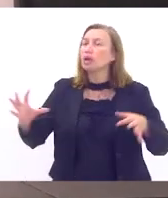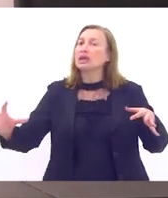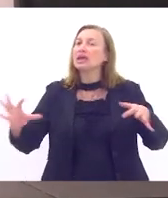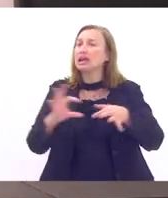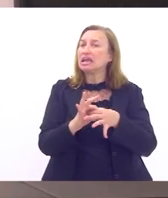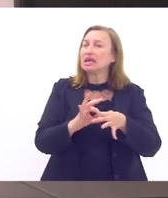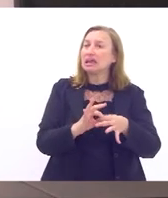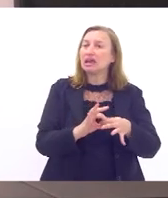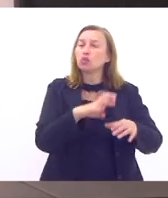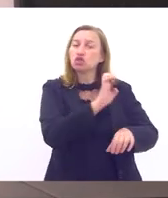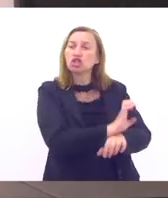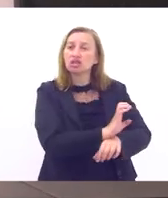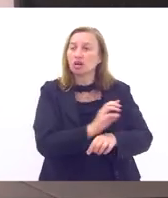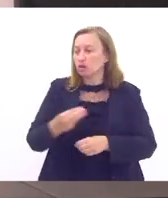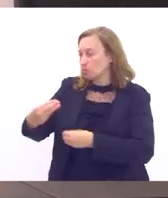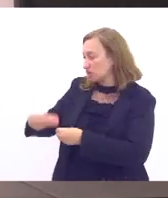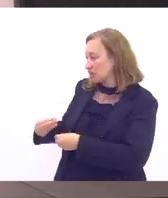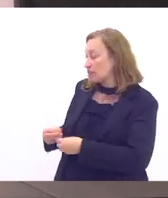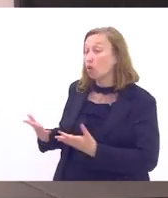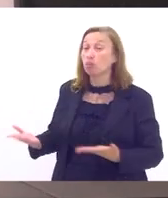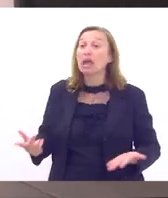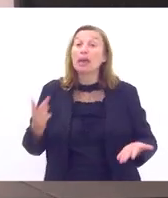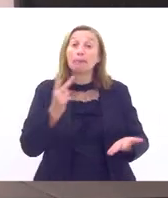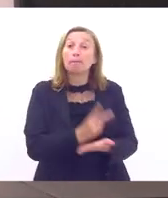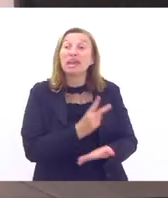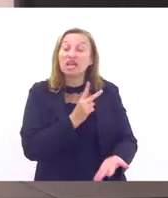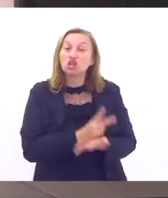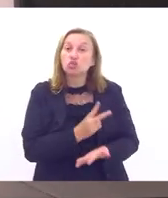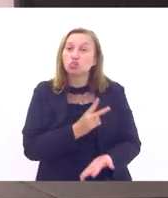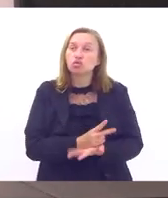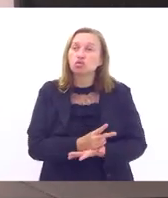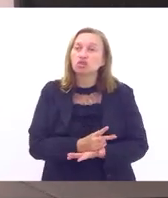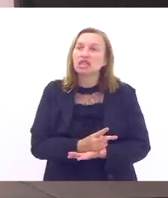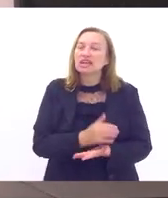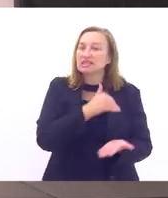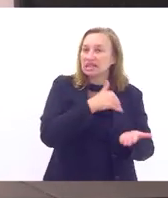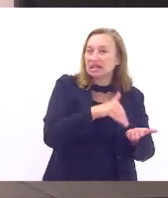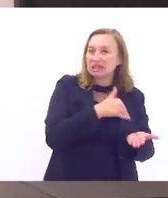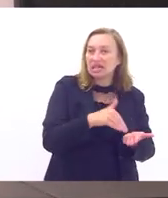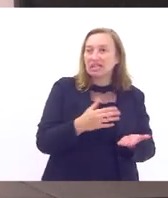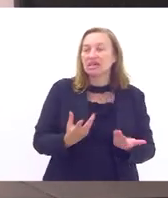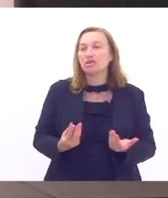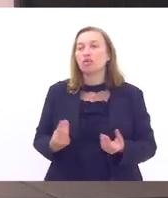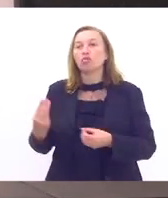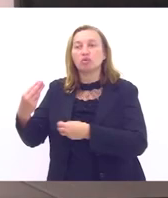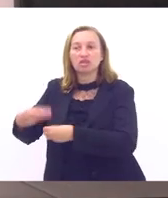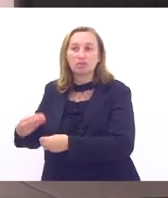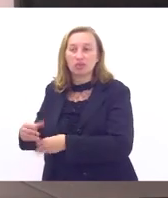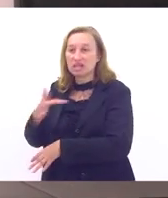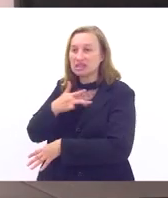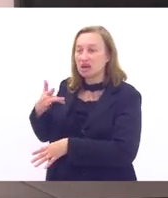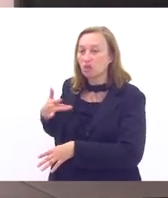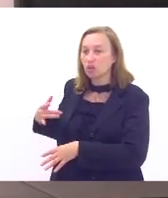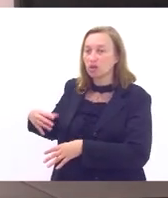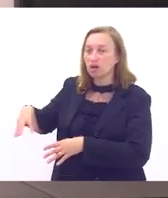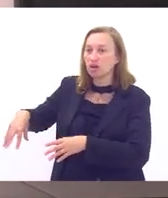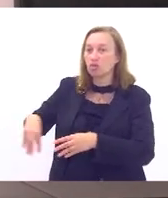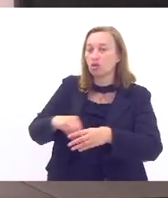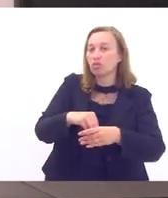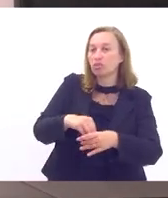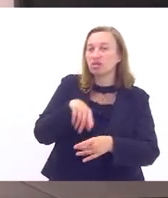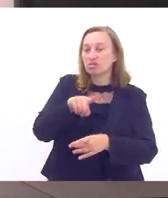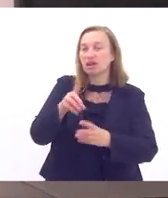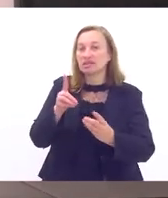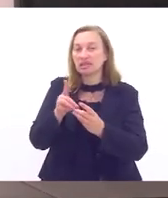a função estadual e a função municipal. Mesmo tendo visto que a Secretaria Municipal de Saúde colocou gente lá para fazer o atendimento